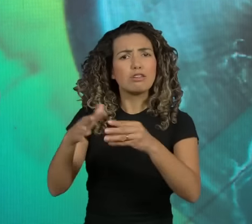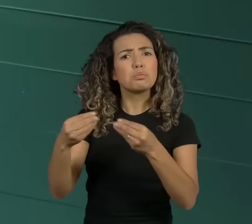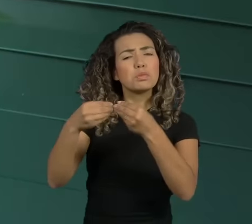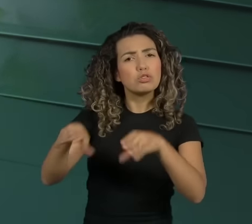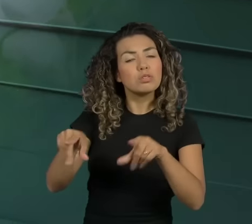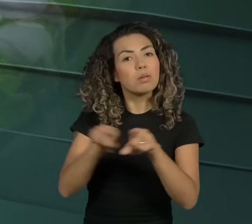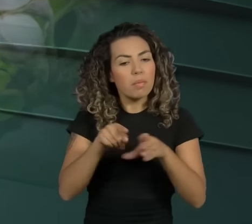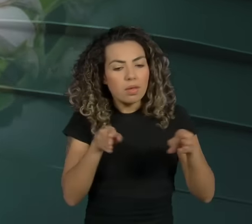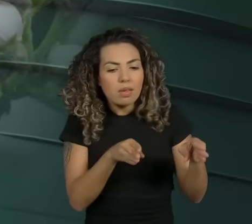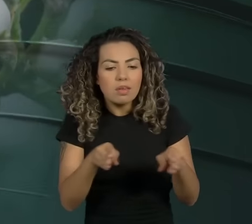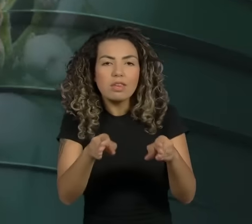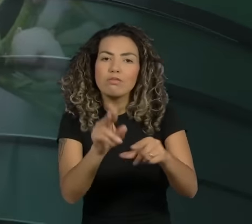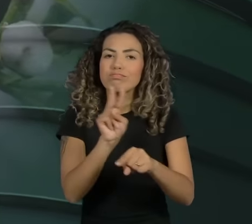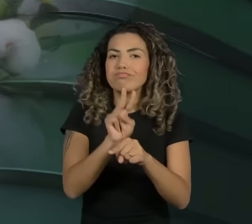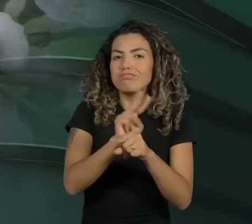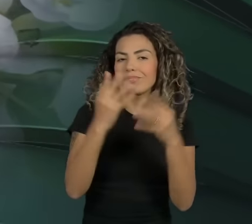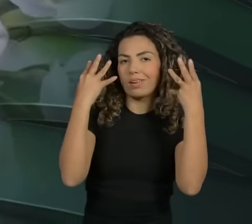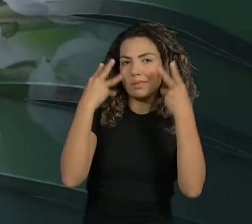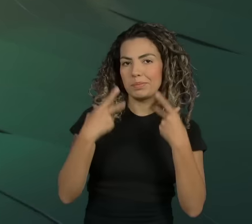ecológicos.